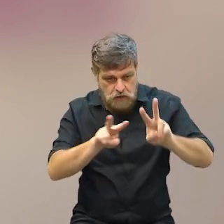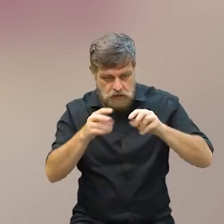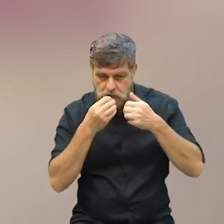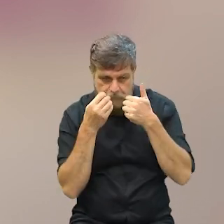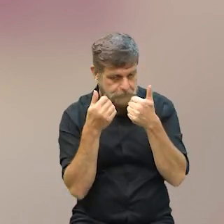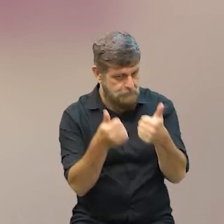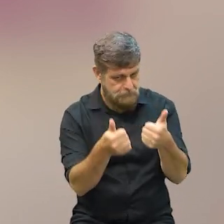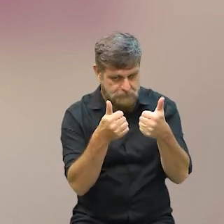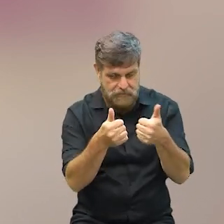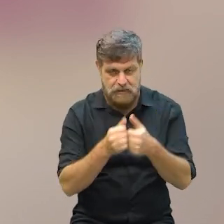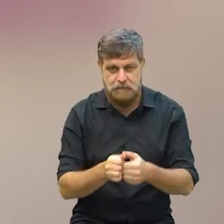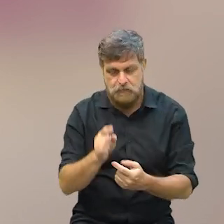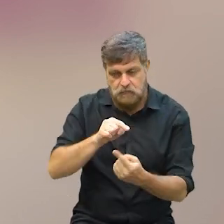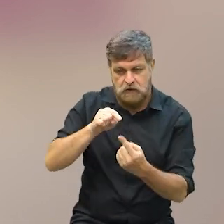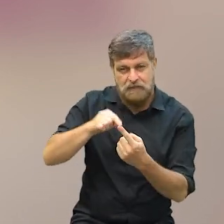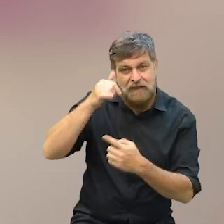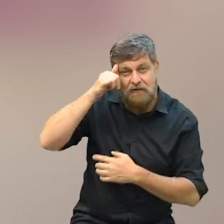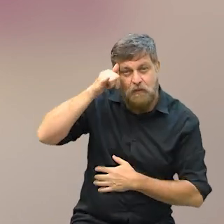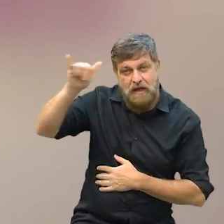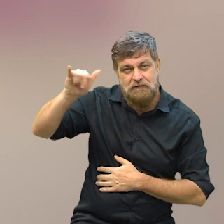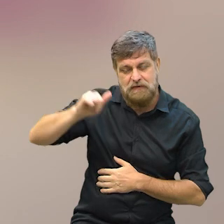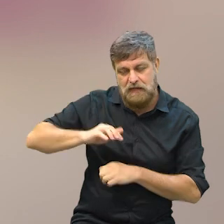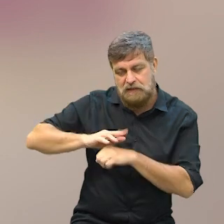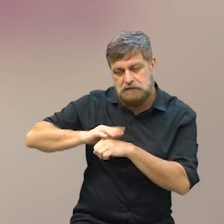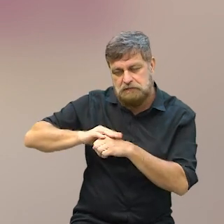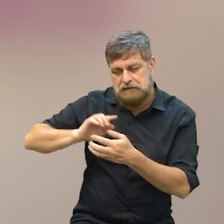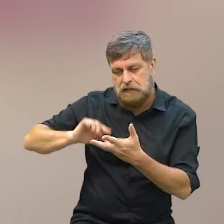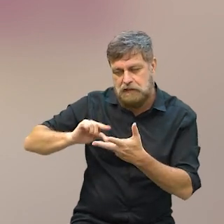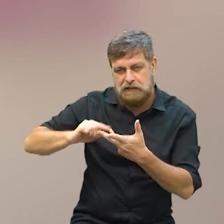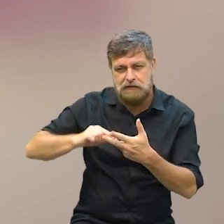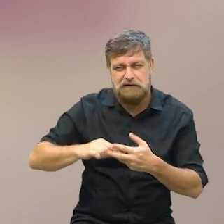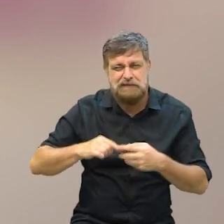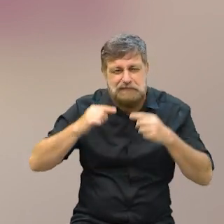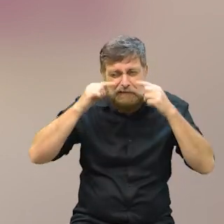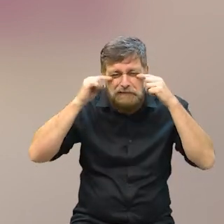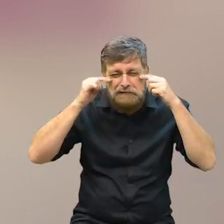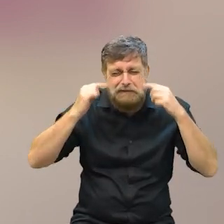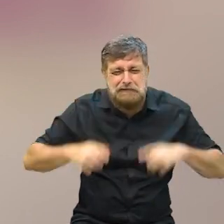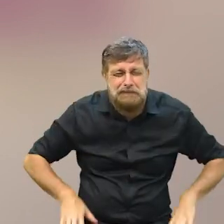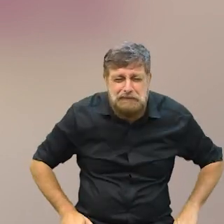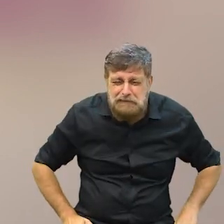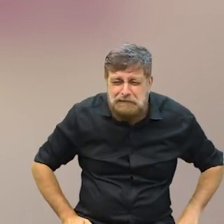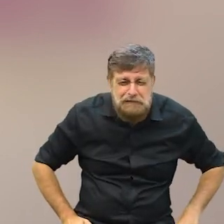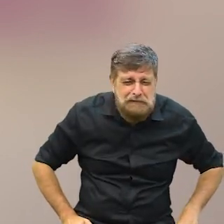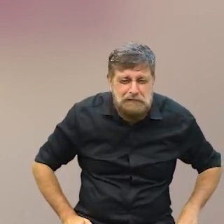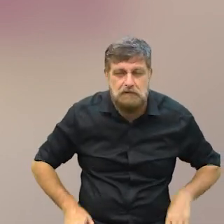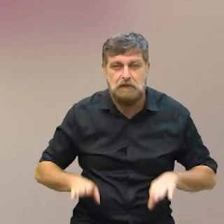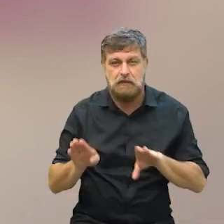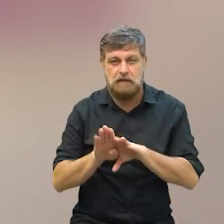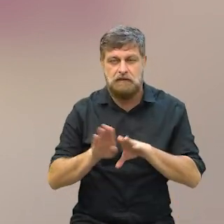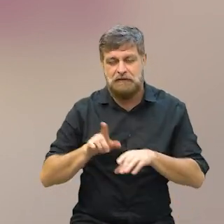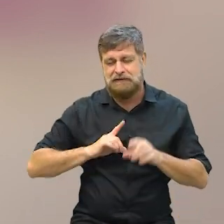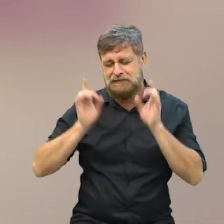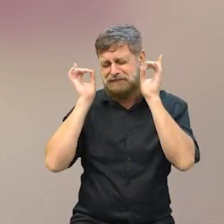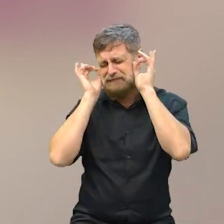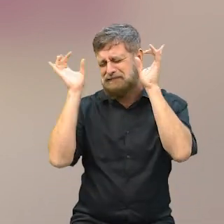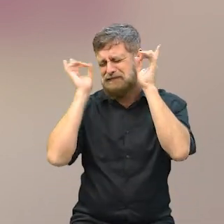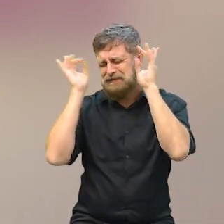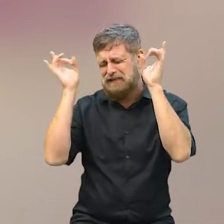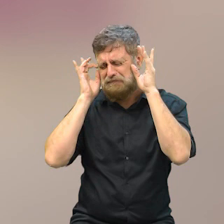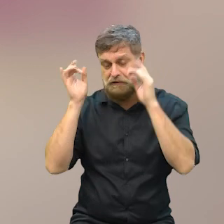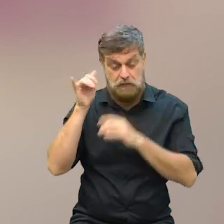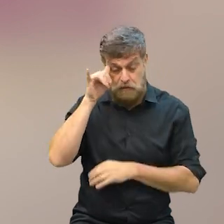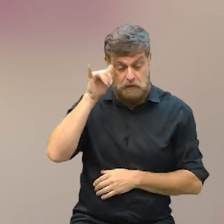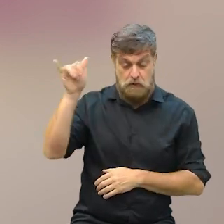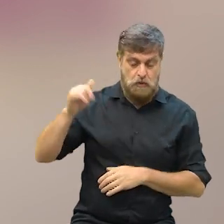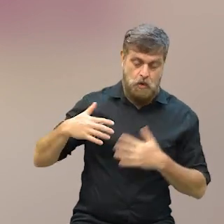bem, né, para evitar, né, fazer caretas e ficar cheio de rugas e também ficar com dor de